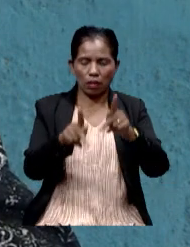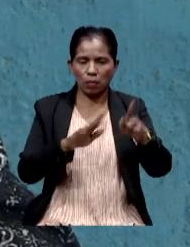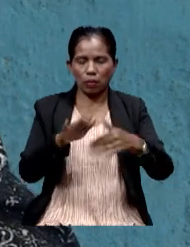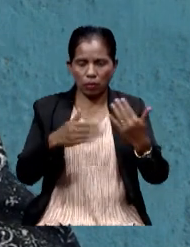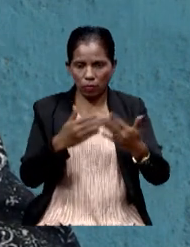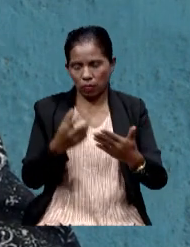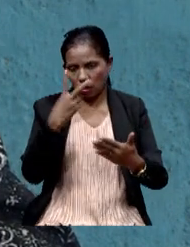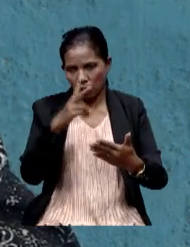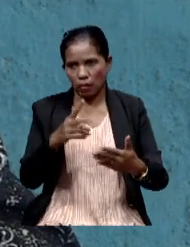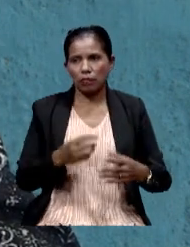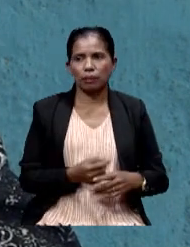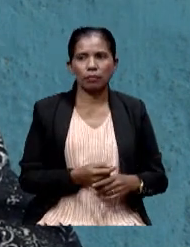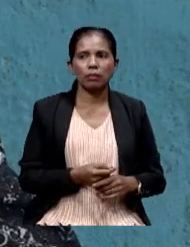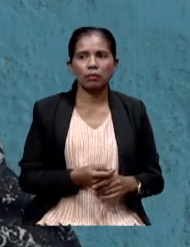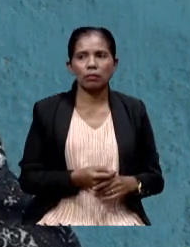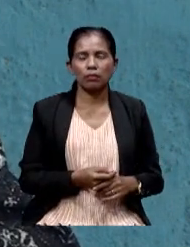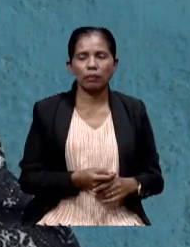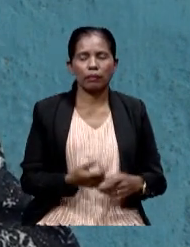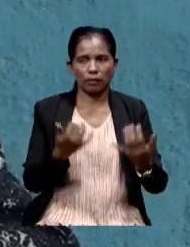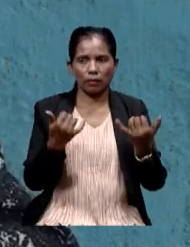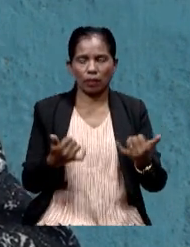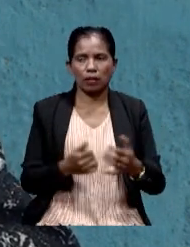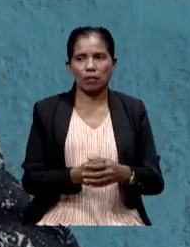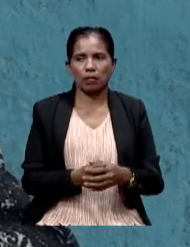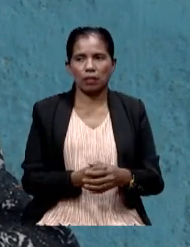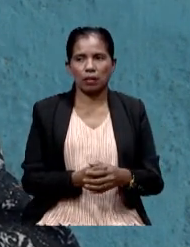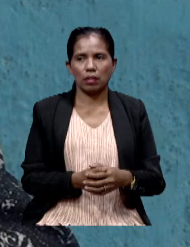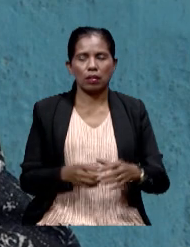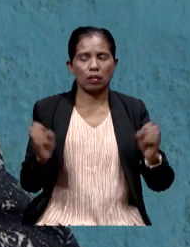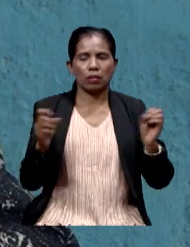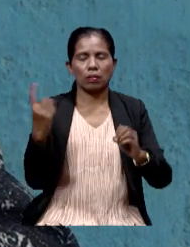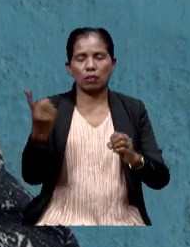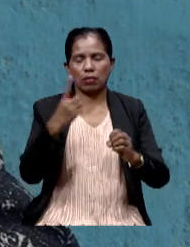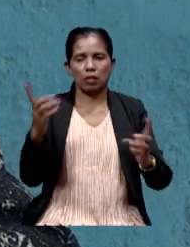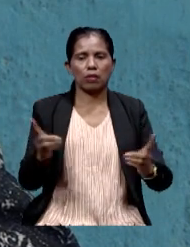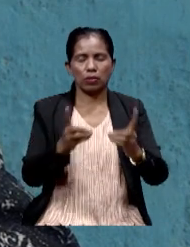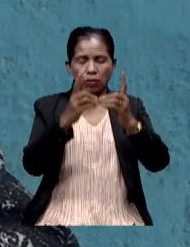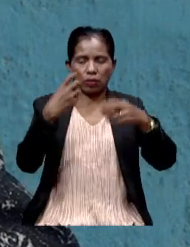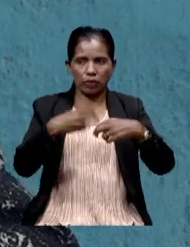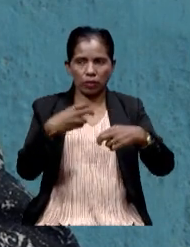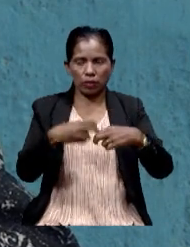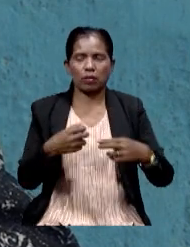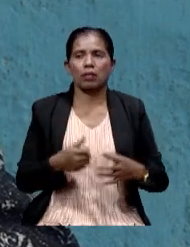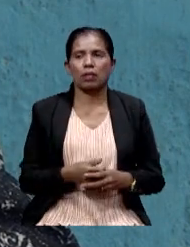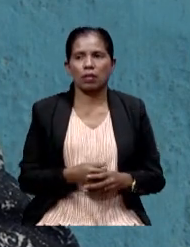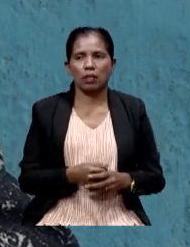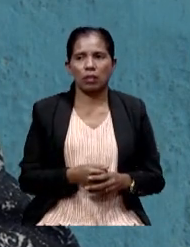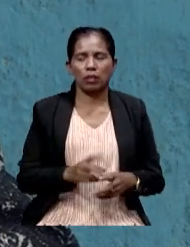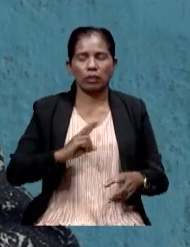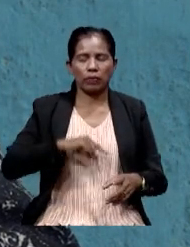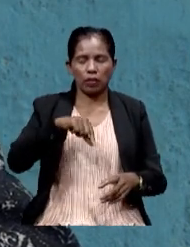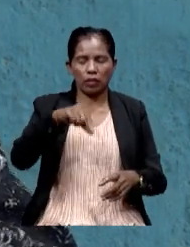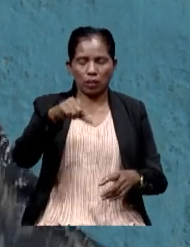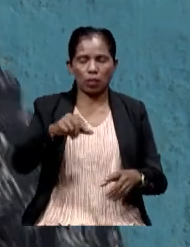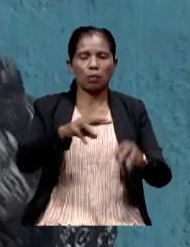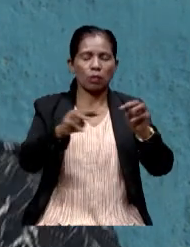haré roto, né? Ida, né? Mas La Cluta, los La Cluta, mesa que enfrenta, mai be conta kata vike ke munisipi